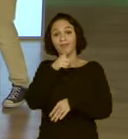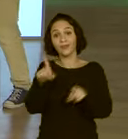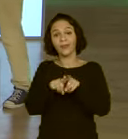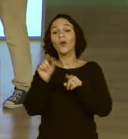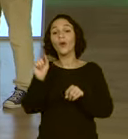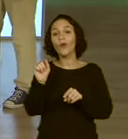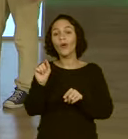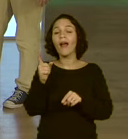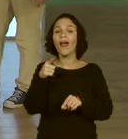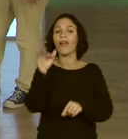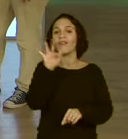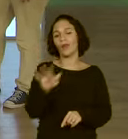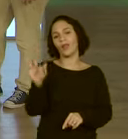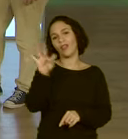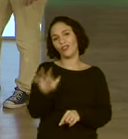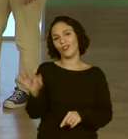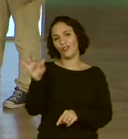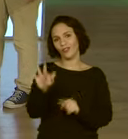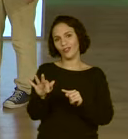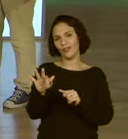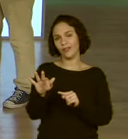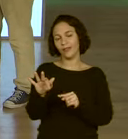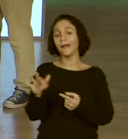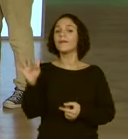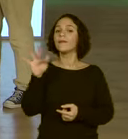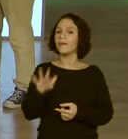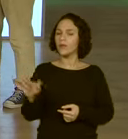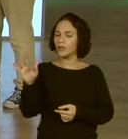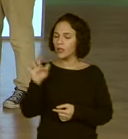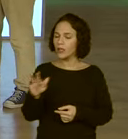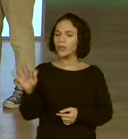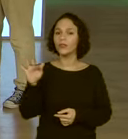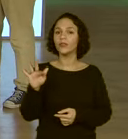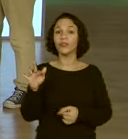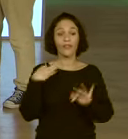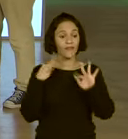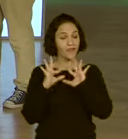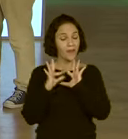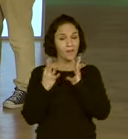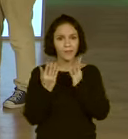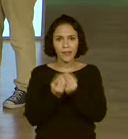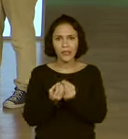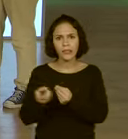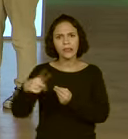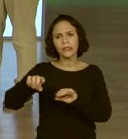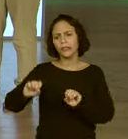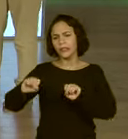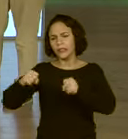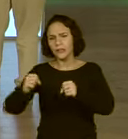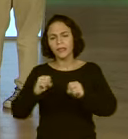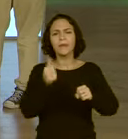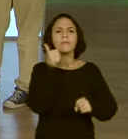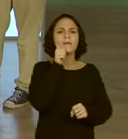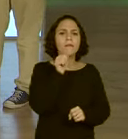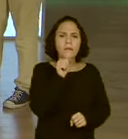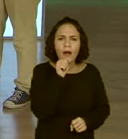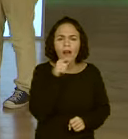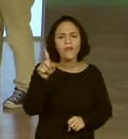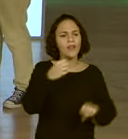realizar já é a questão da faculdade, né? A faculdade, a gente teve que... A família inteira se mobilizou, a mãe foi